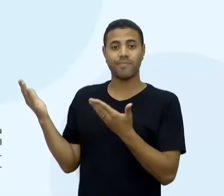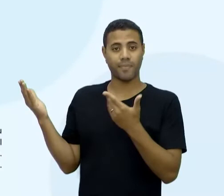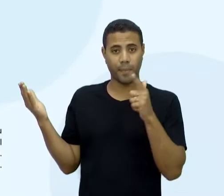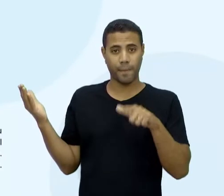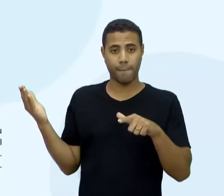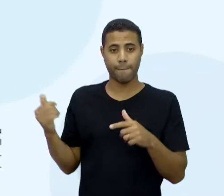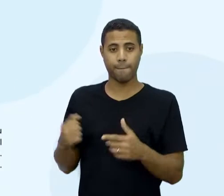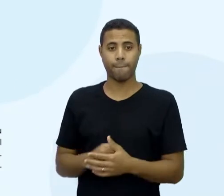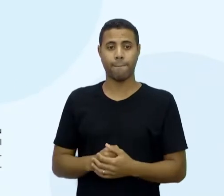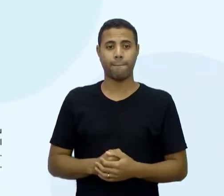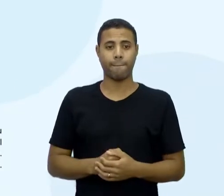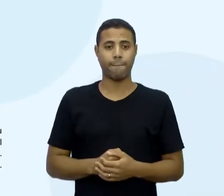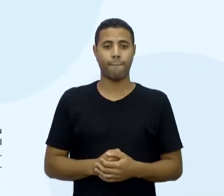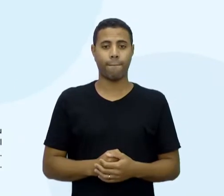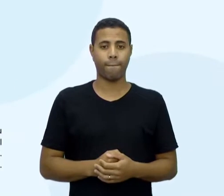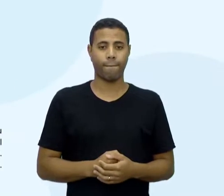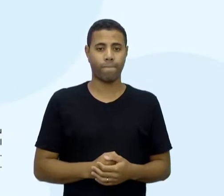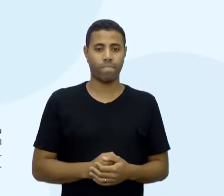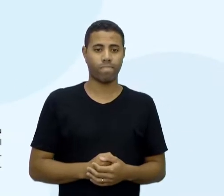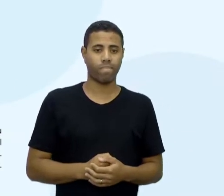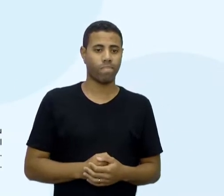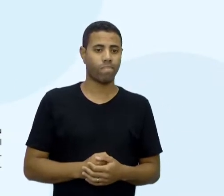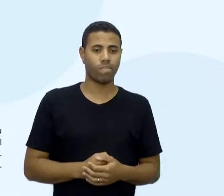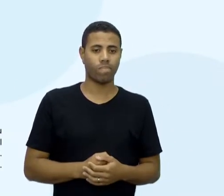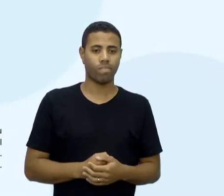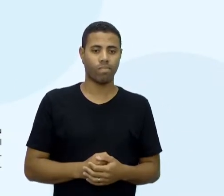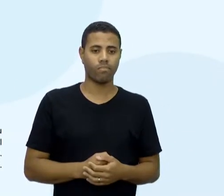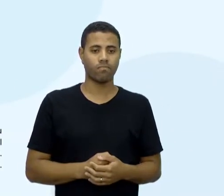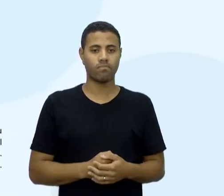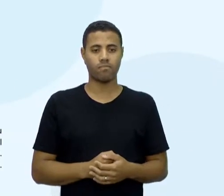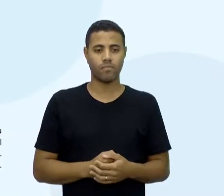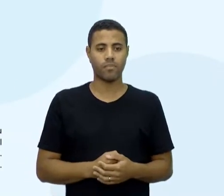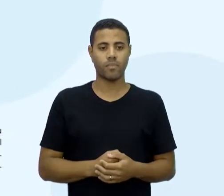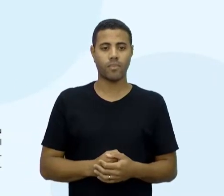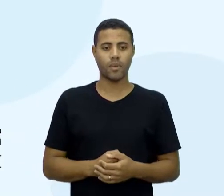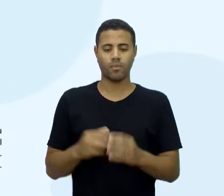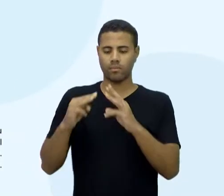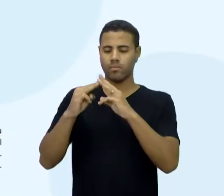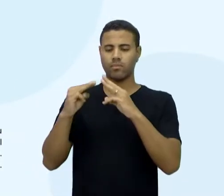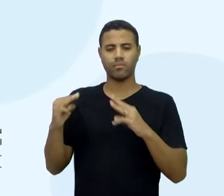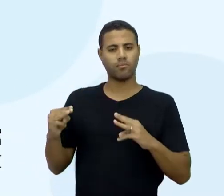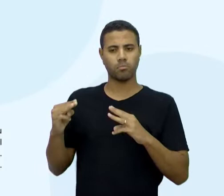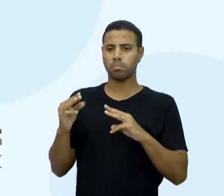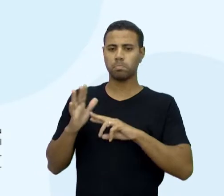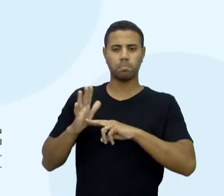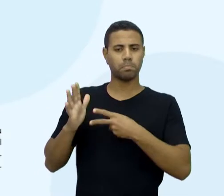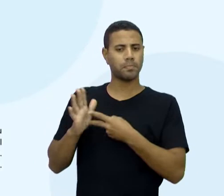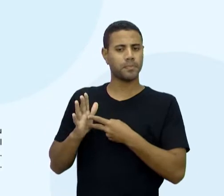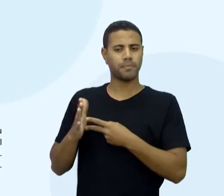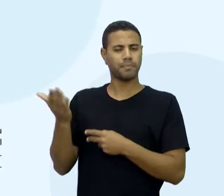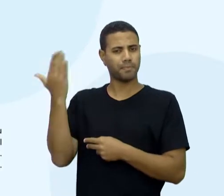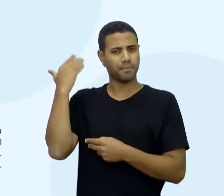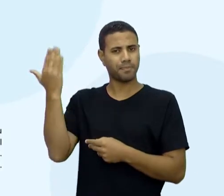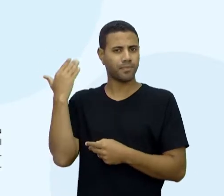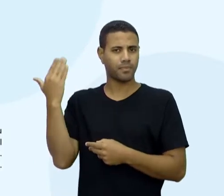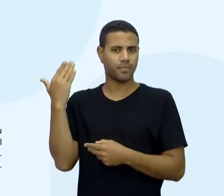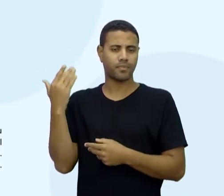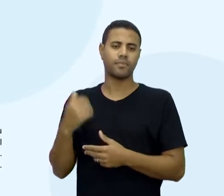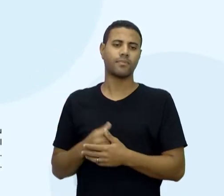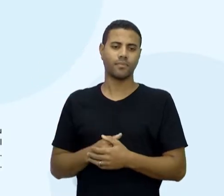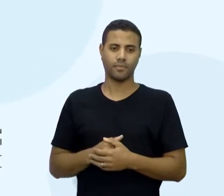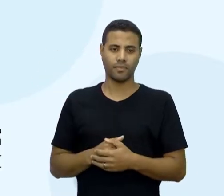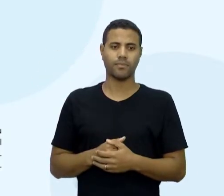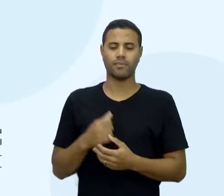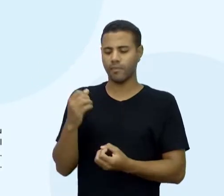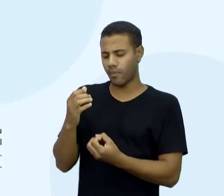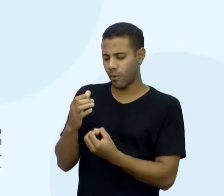lá. Bem, qual que é o contexto histórico aí dos museus? Vamos entender um pouquinho, né? Eles